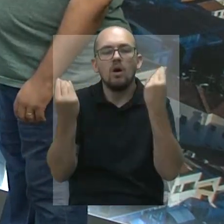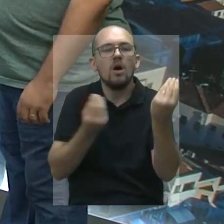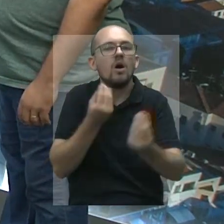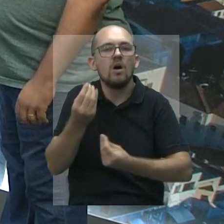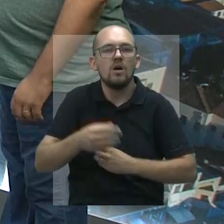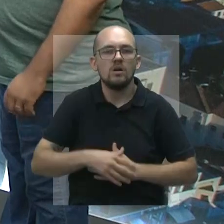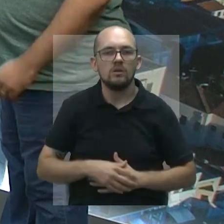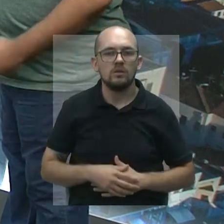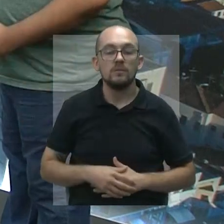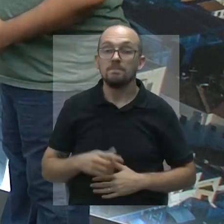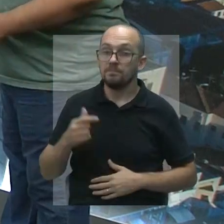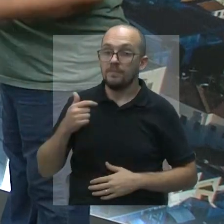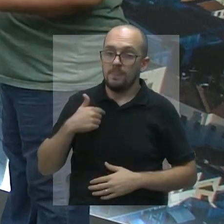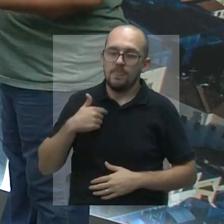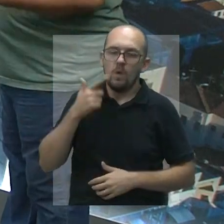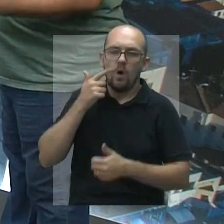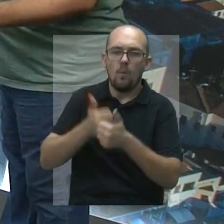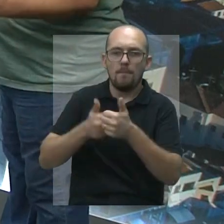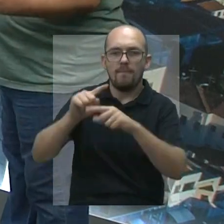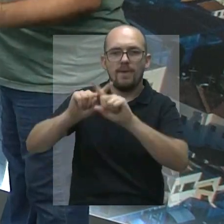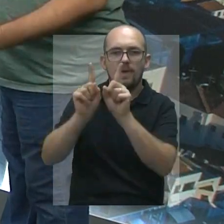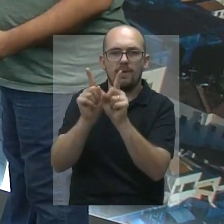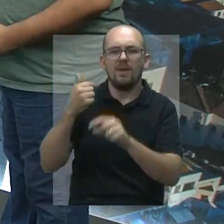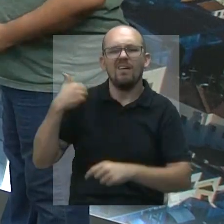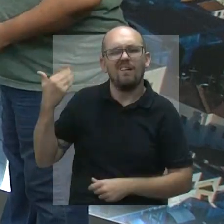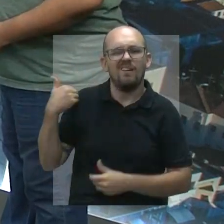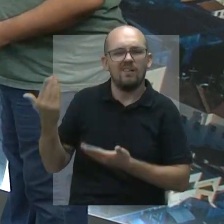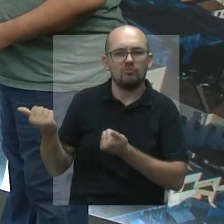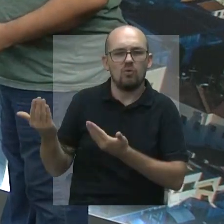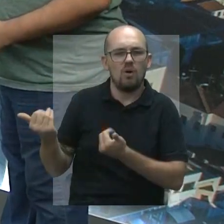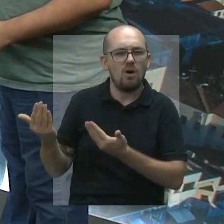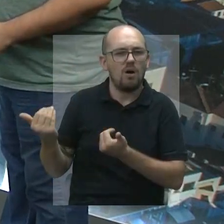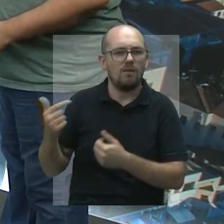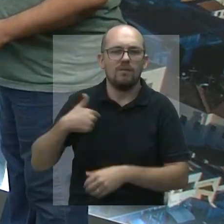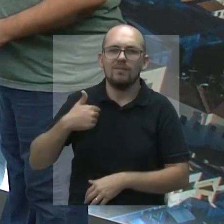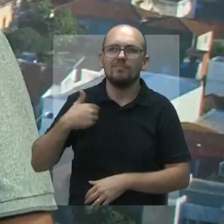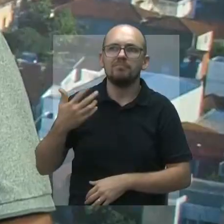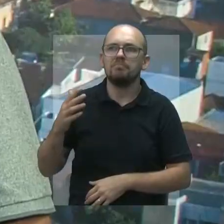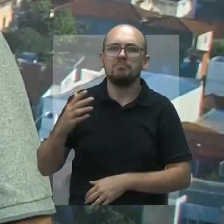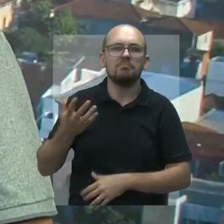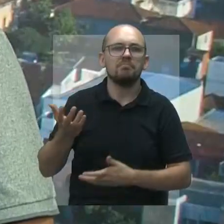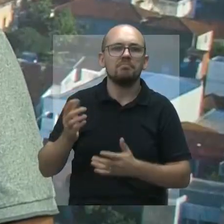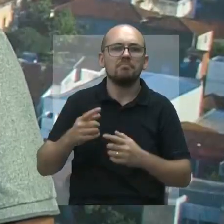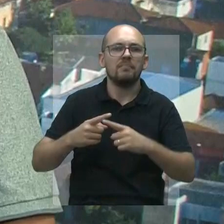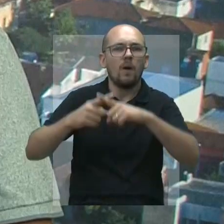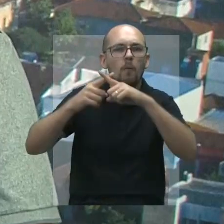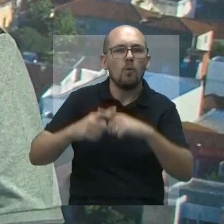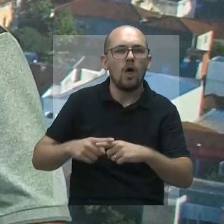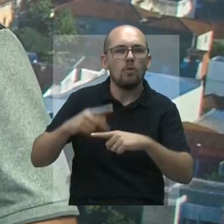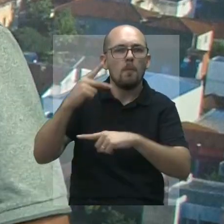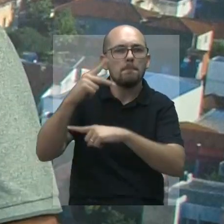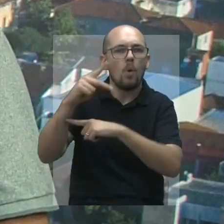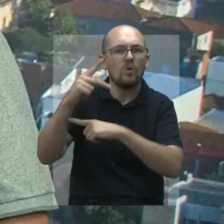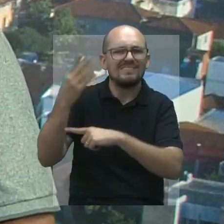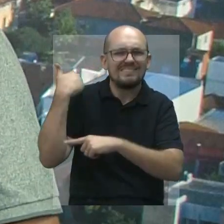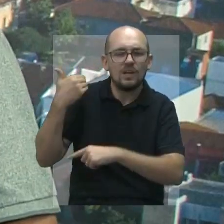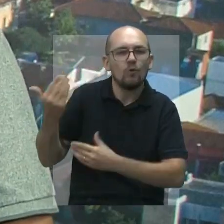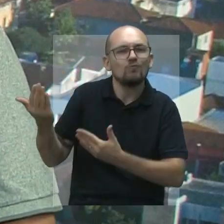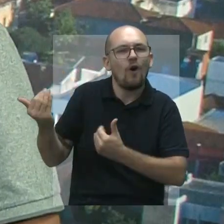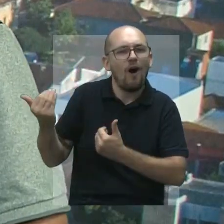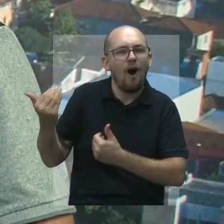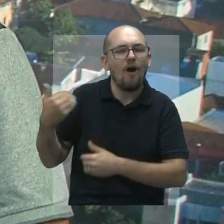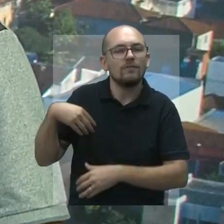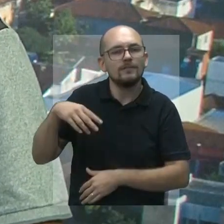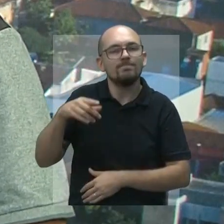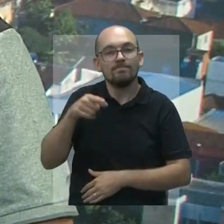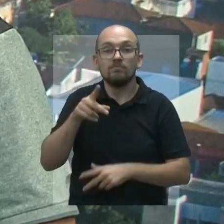Eu acompanho, Danilo, o 15 desde a minha juventude, né, naqueles campeonatos paulistas de aspirante. Então, todo jauense da região, como é